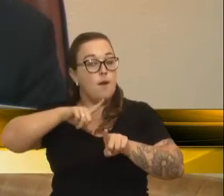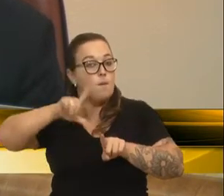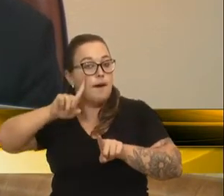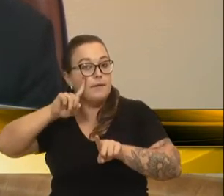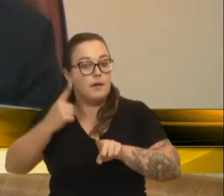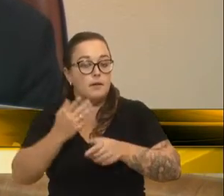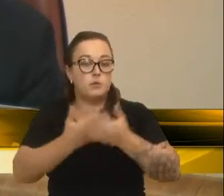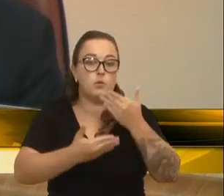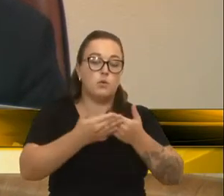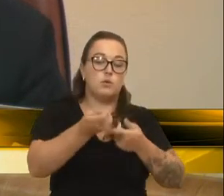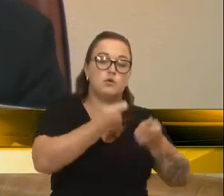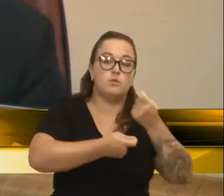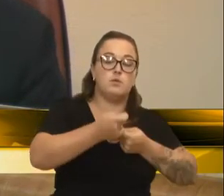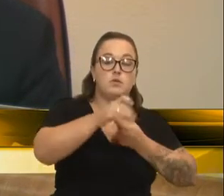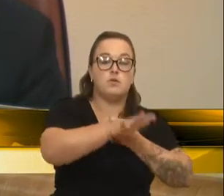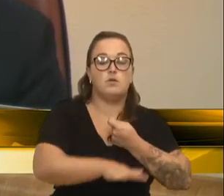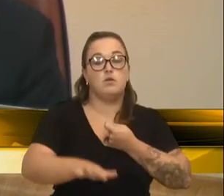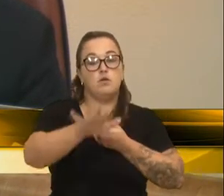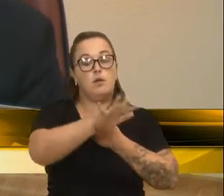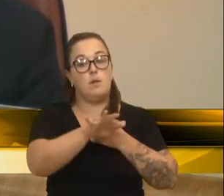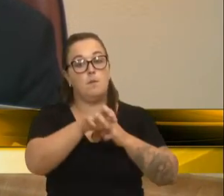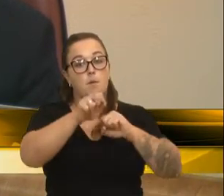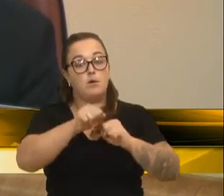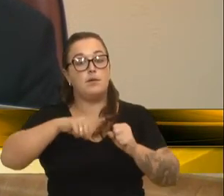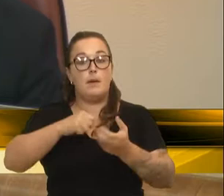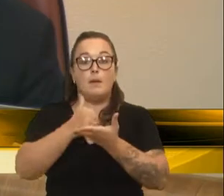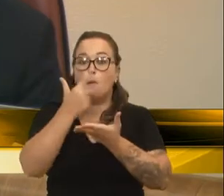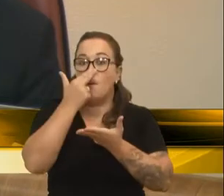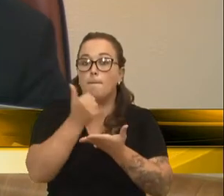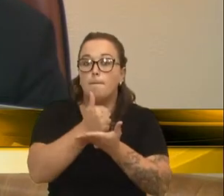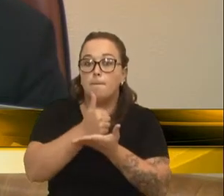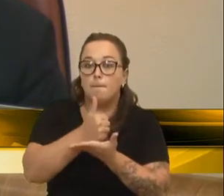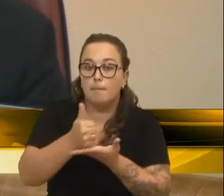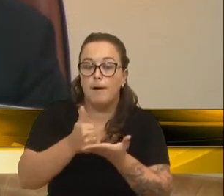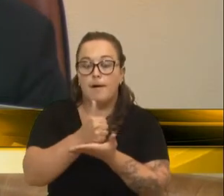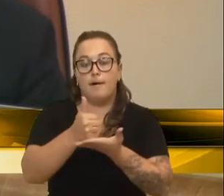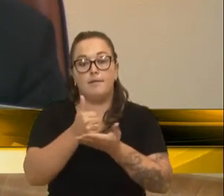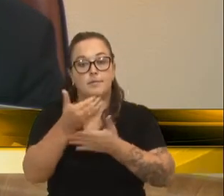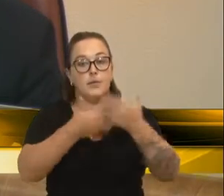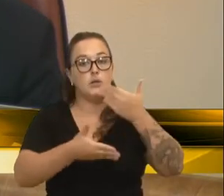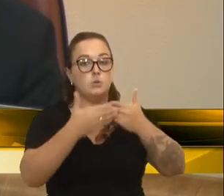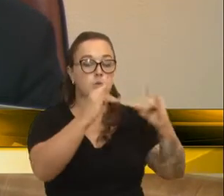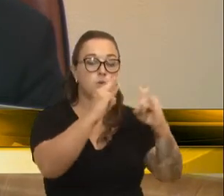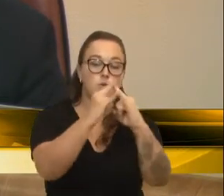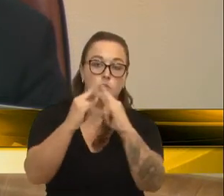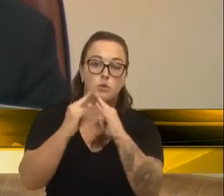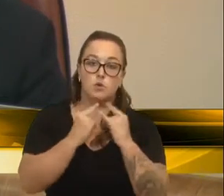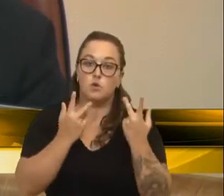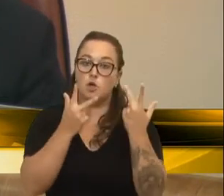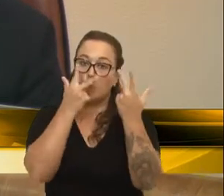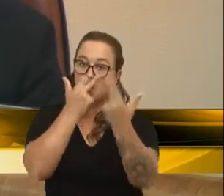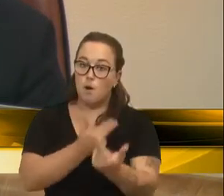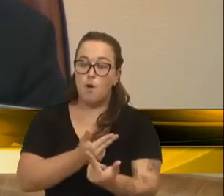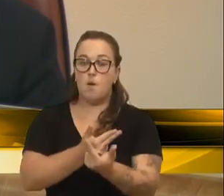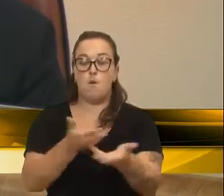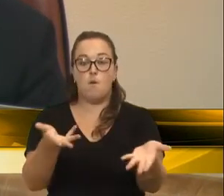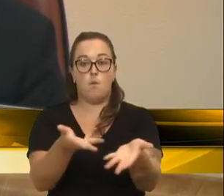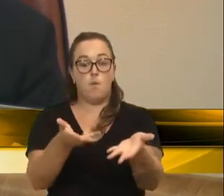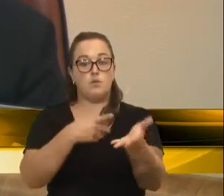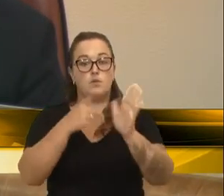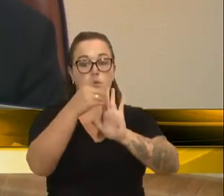a administração pública, servindo de diretriz aos seus órgãos, como é o caso do citado